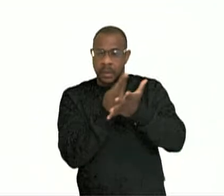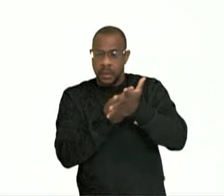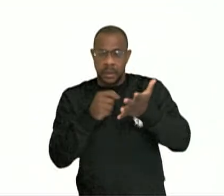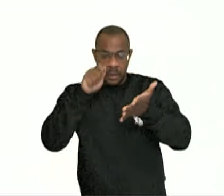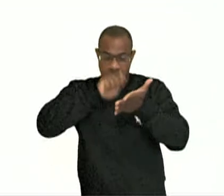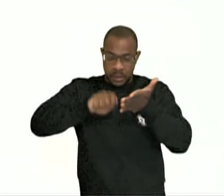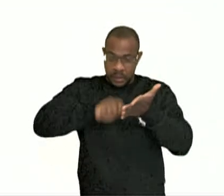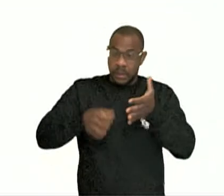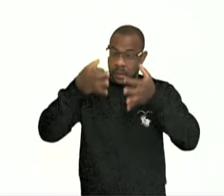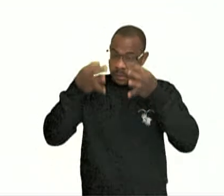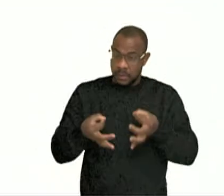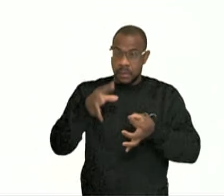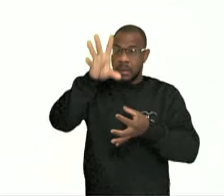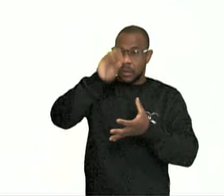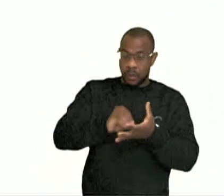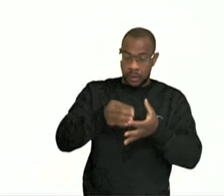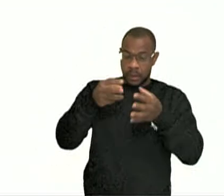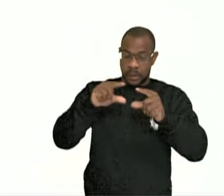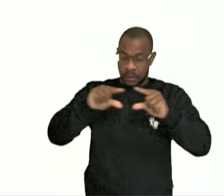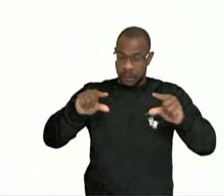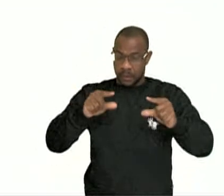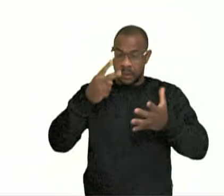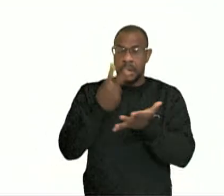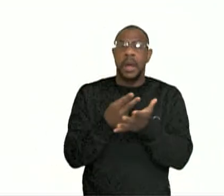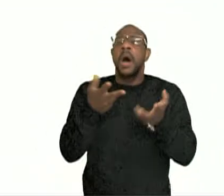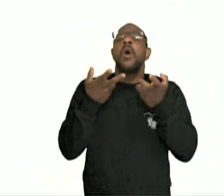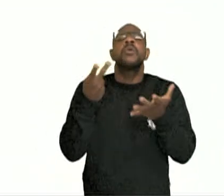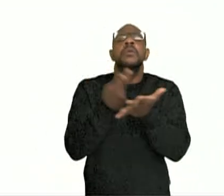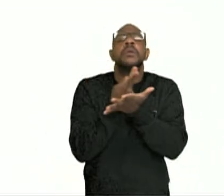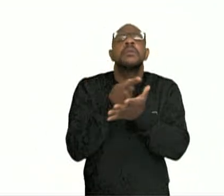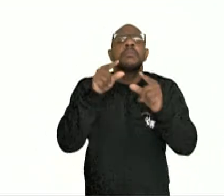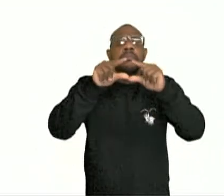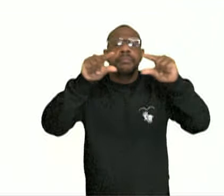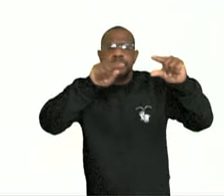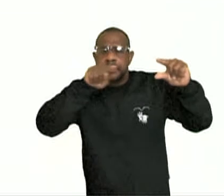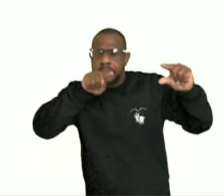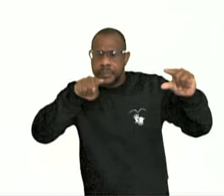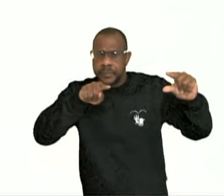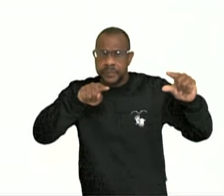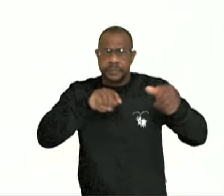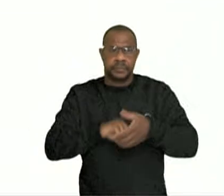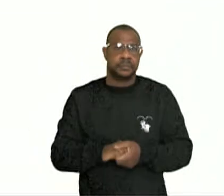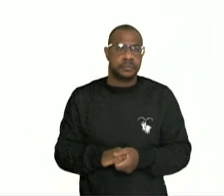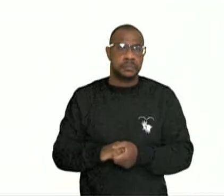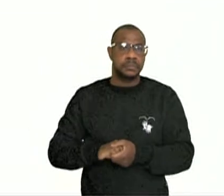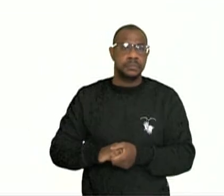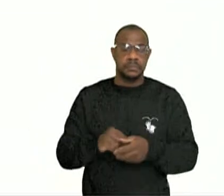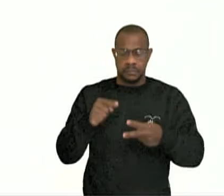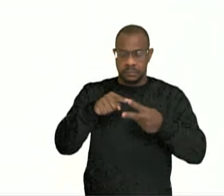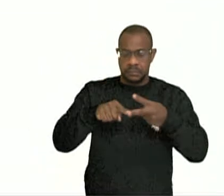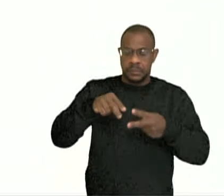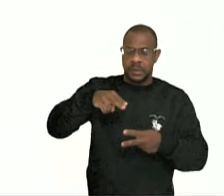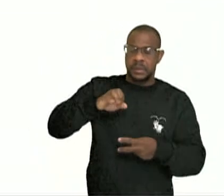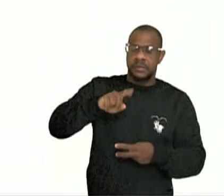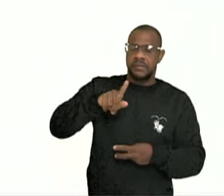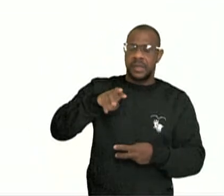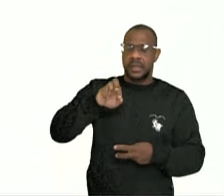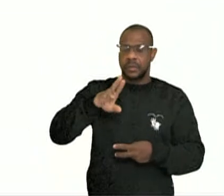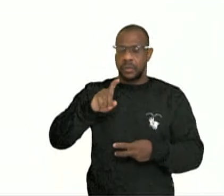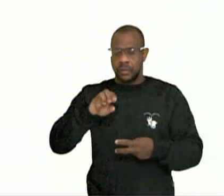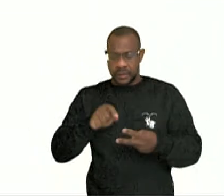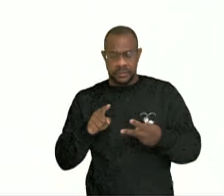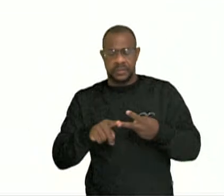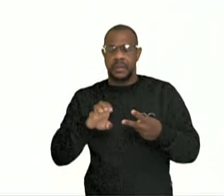reescreva a frase corretamente. Então a frase diz assim, ó, niveladores e escavadores defendiam o retorno da